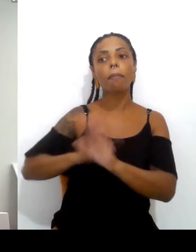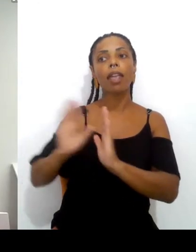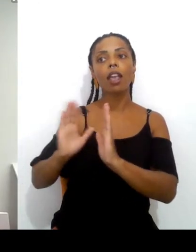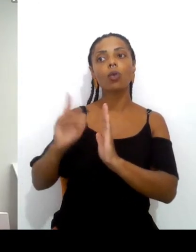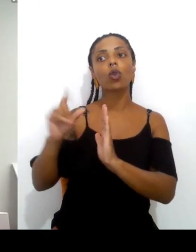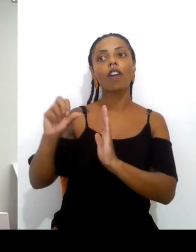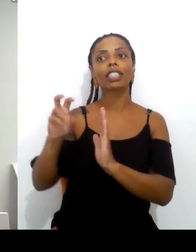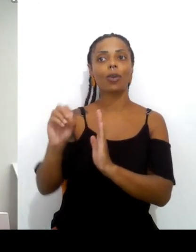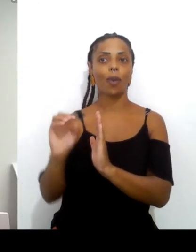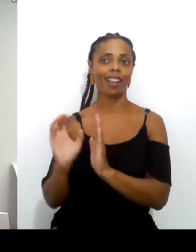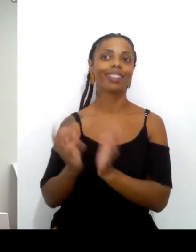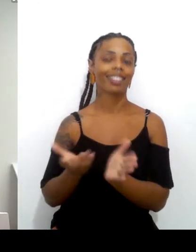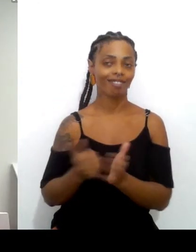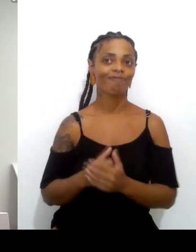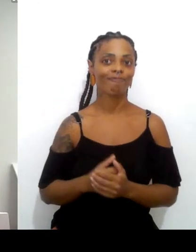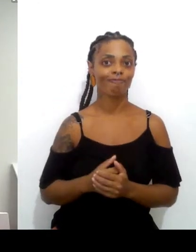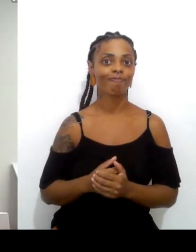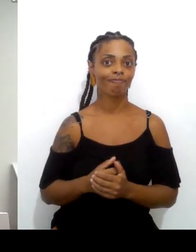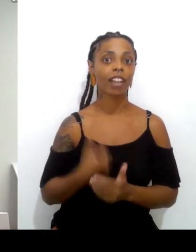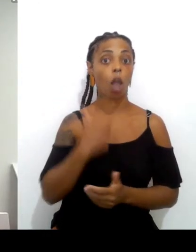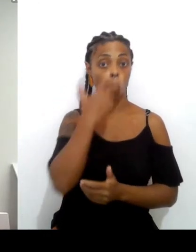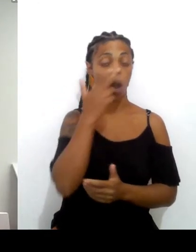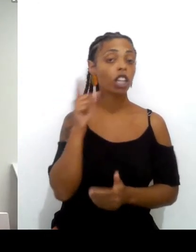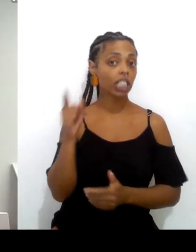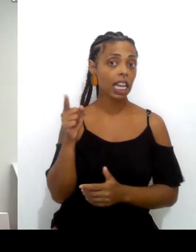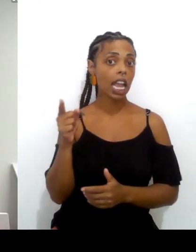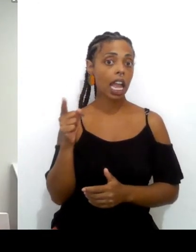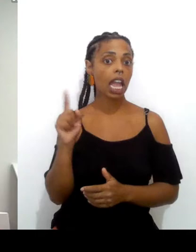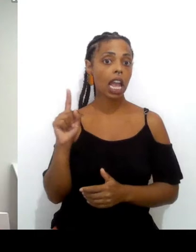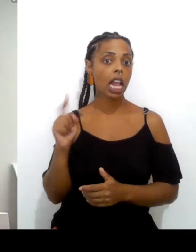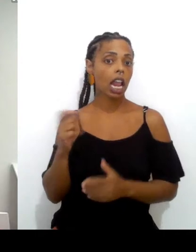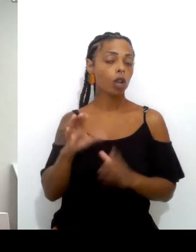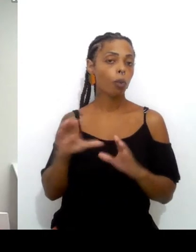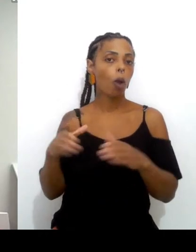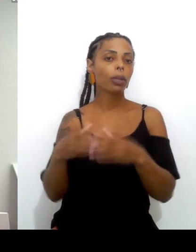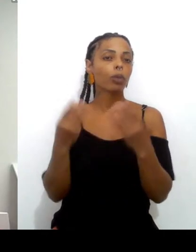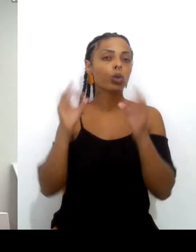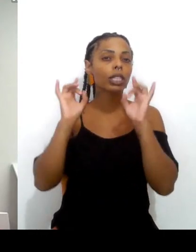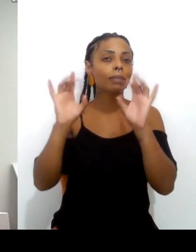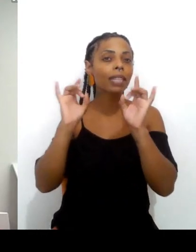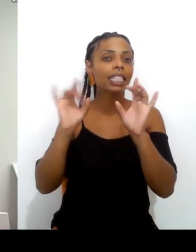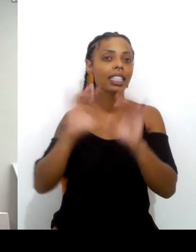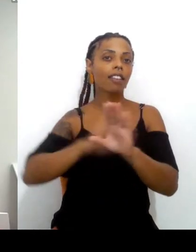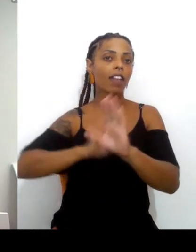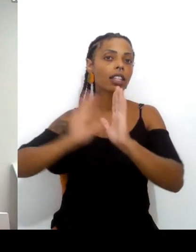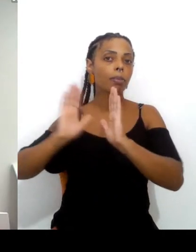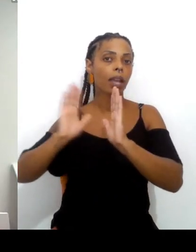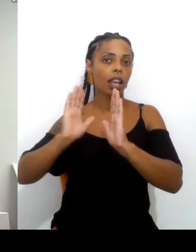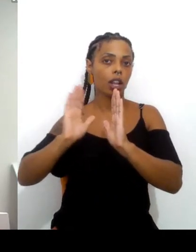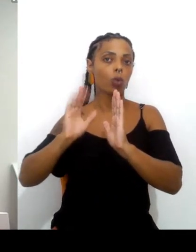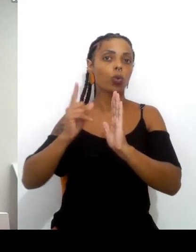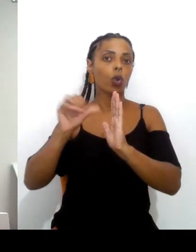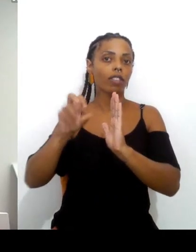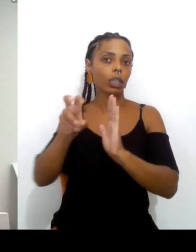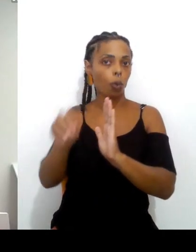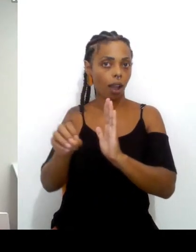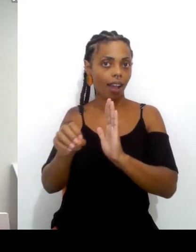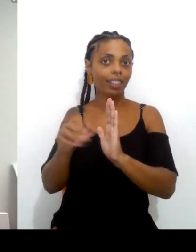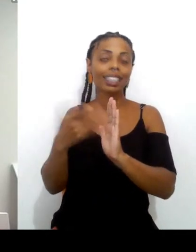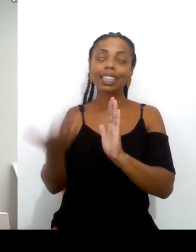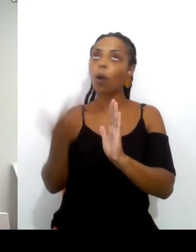eu acho que ele fazia parte de uma comunidade muito específica dos anos 50 Eu acho que não seria